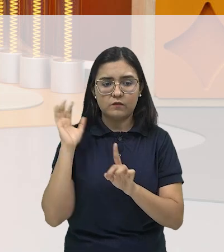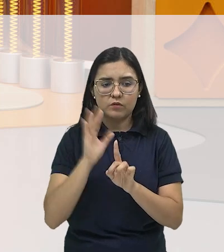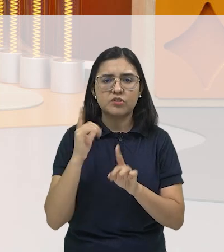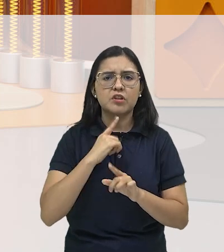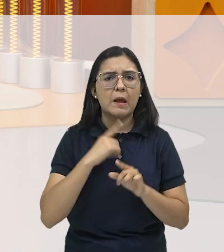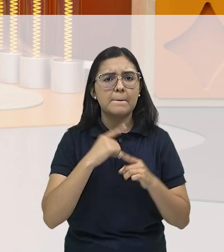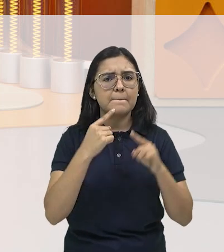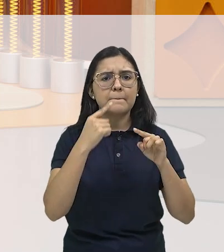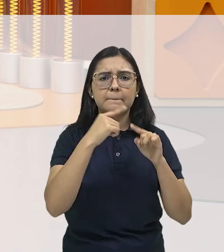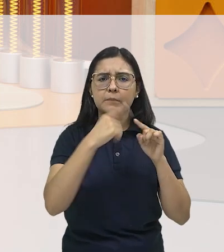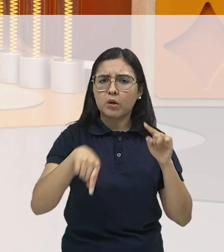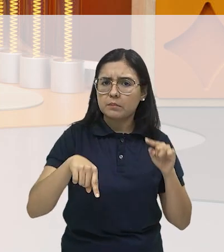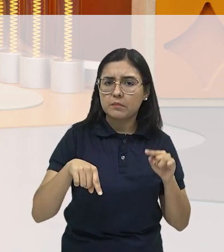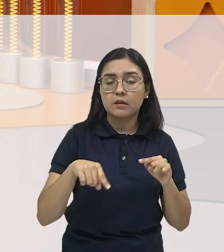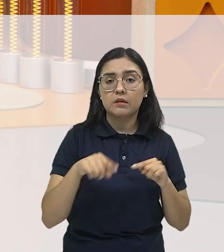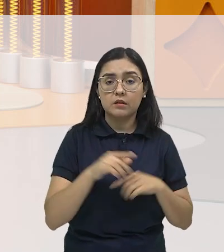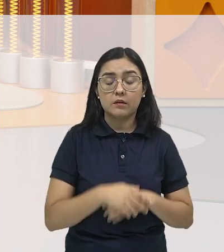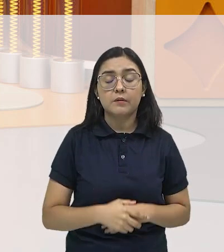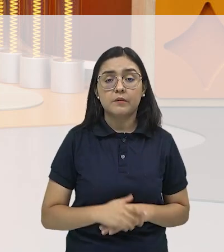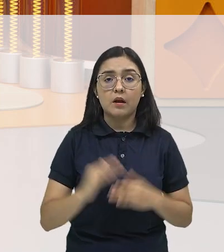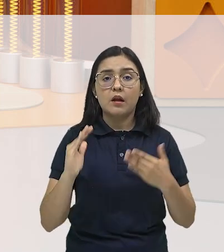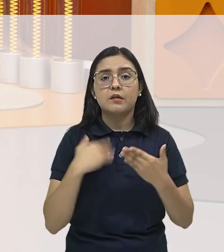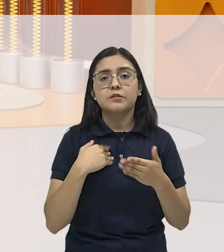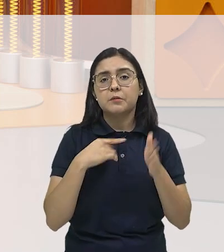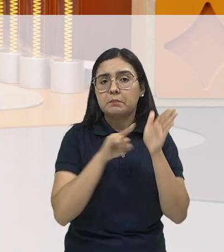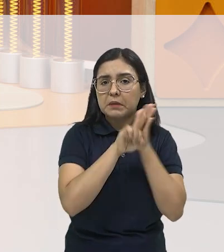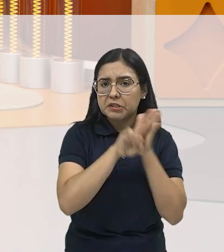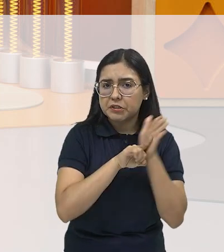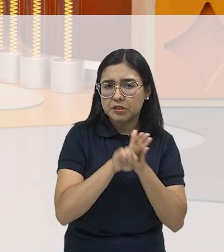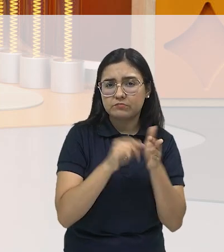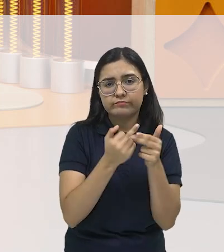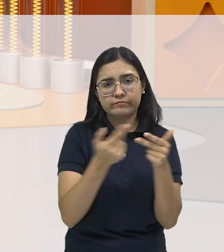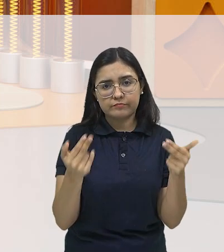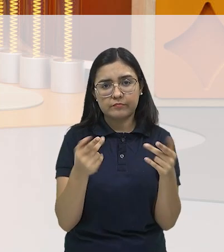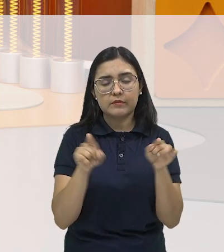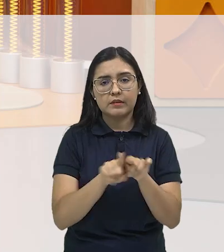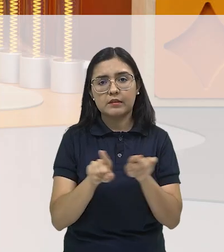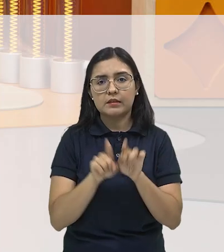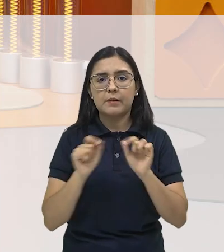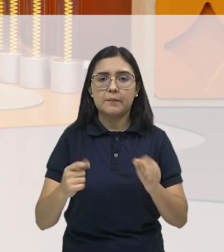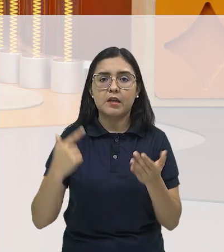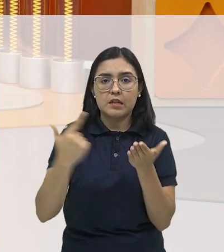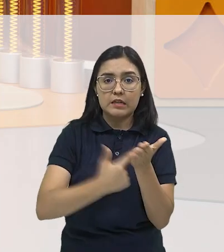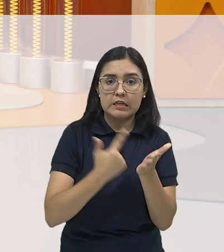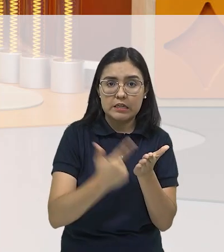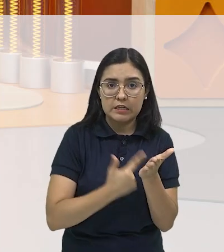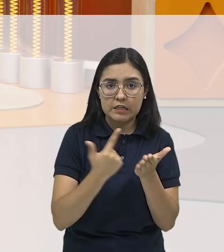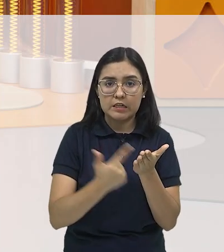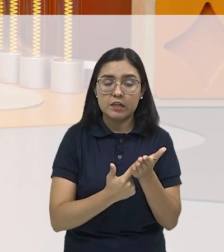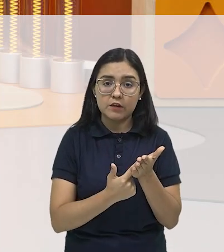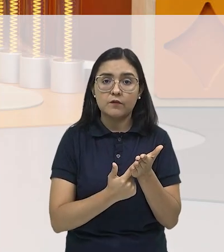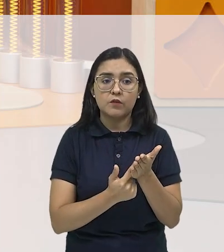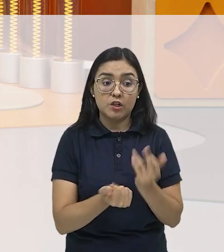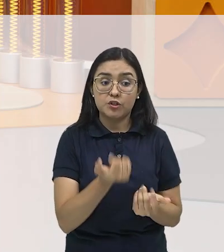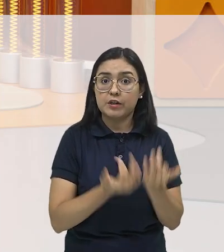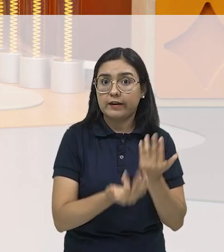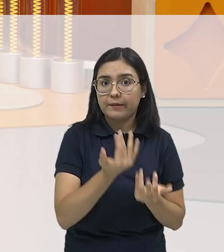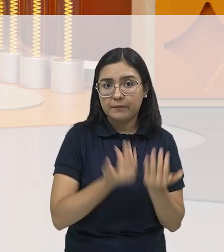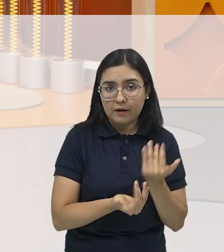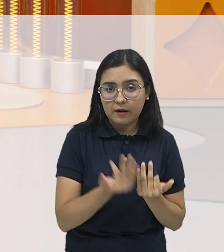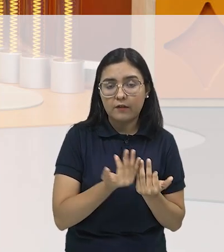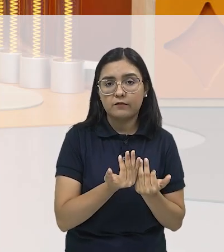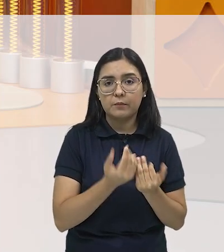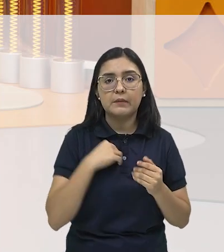proibir determinadas pesquisas de serem realizadas, ou de, por exemplo, queimar livros que eram considerados proibidos para não se